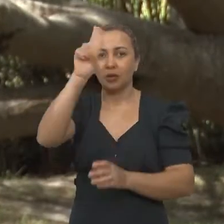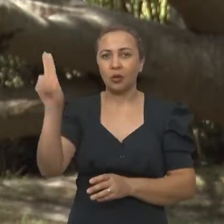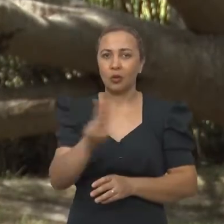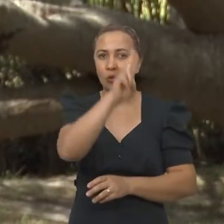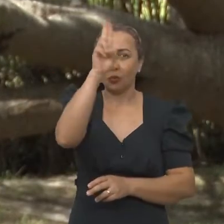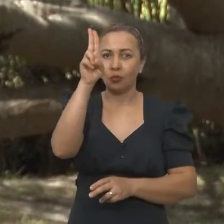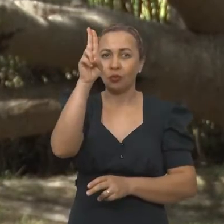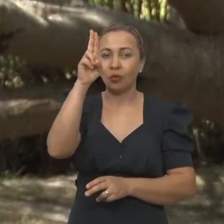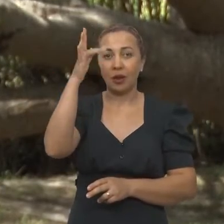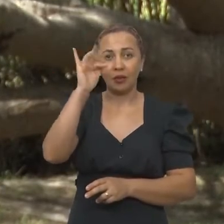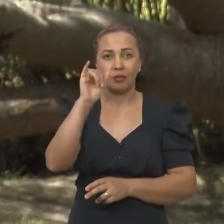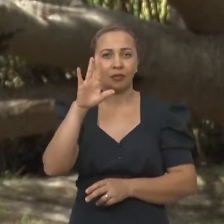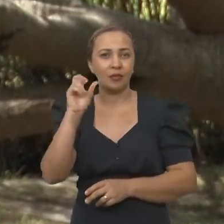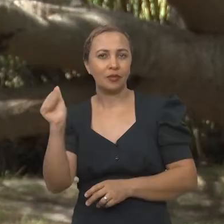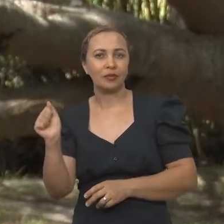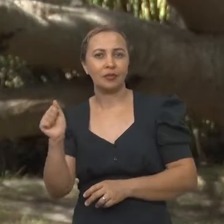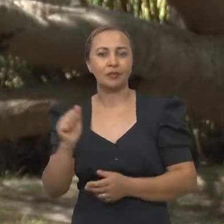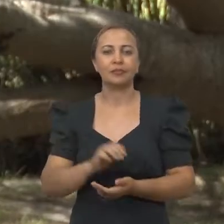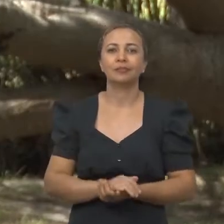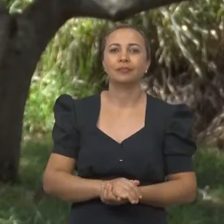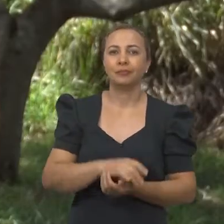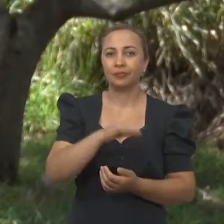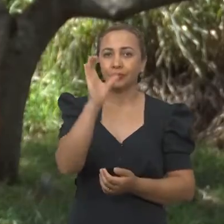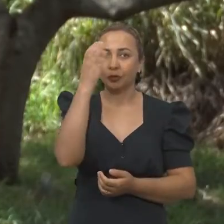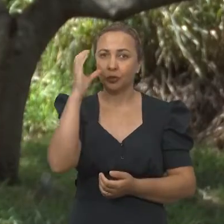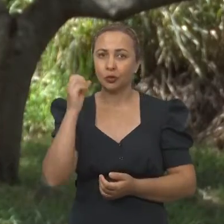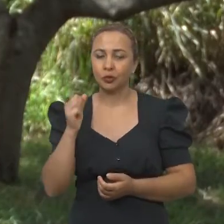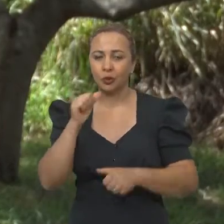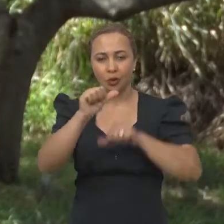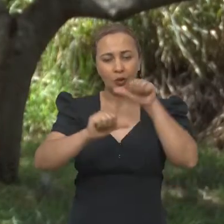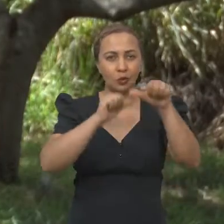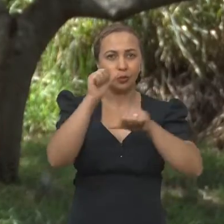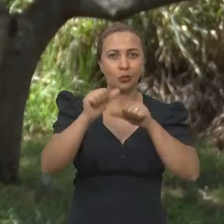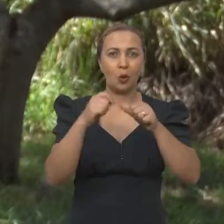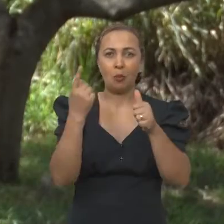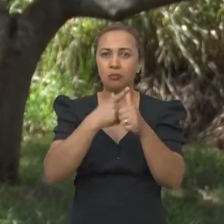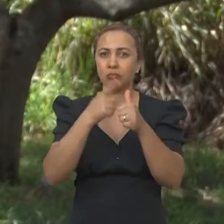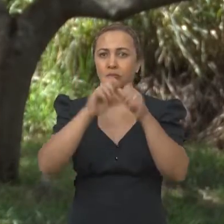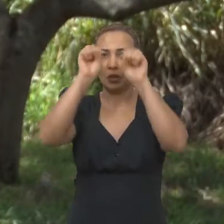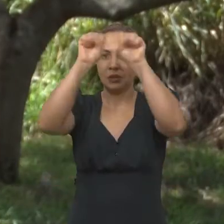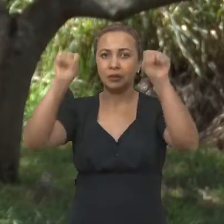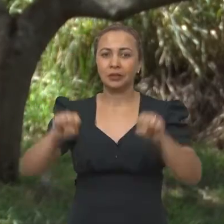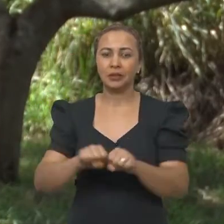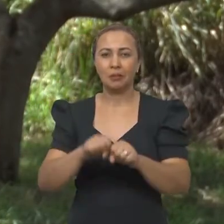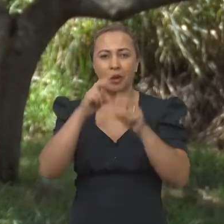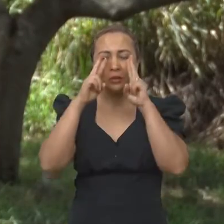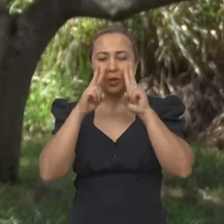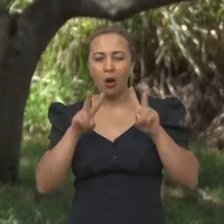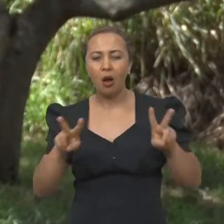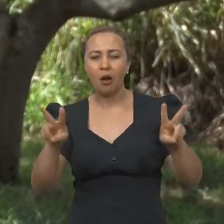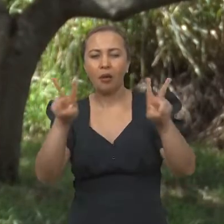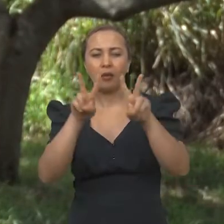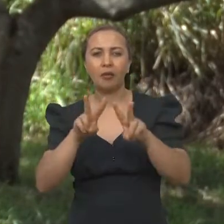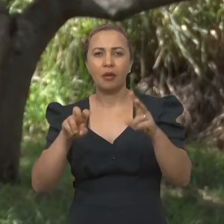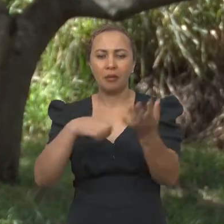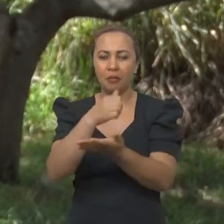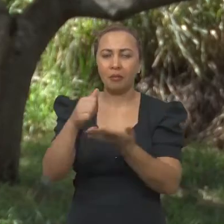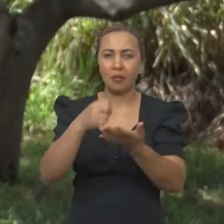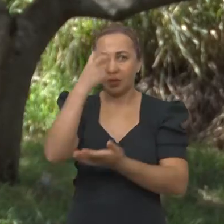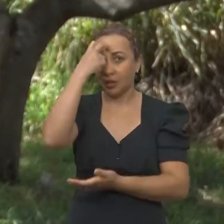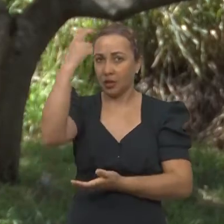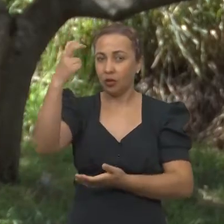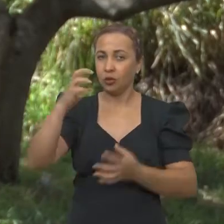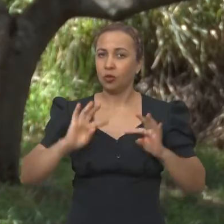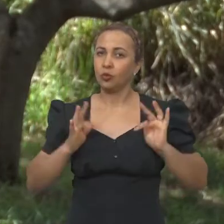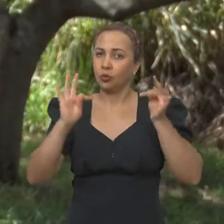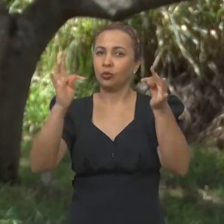pesquisadores da Universidade Estadual de Feira de Santana. Os cientistas desenvolveram o primeiro sistema de alerta de observação baseado em